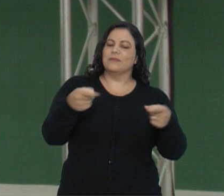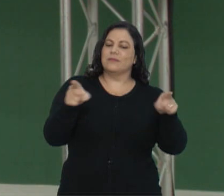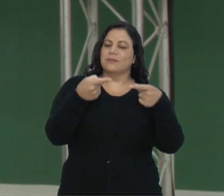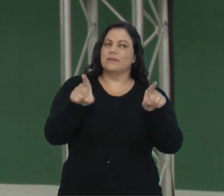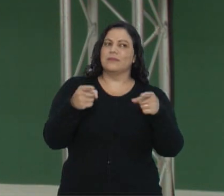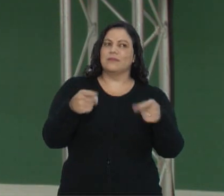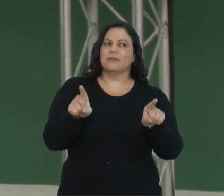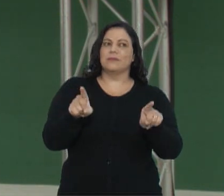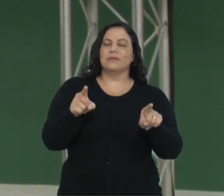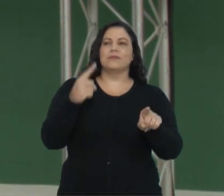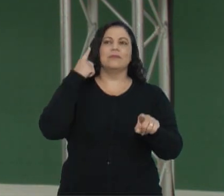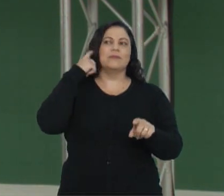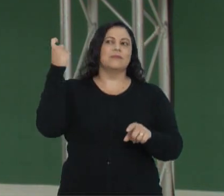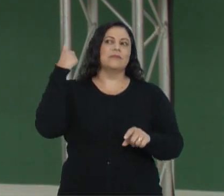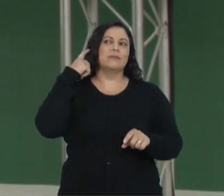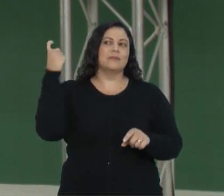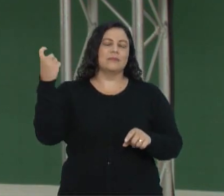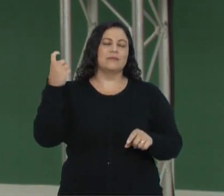Agora.